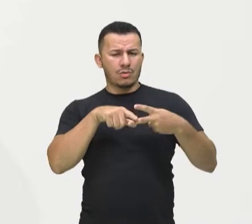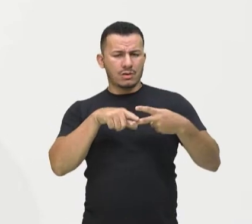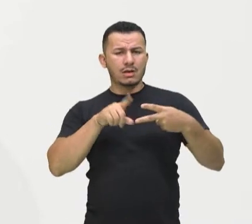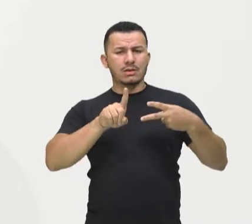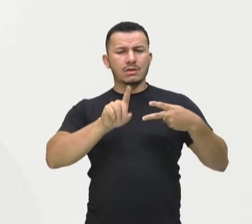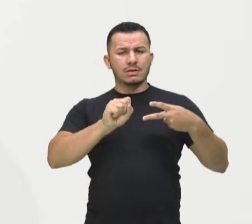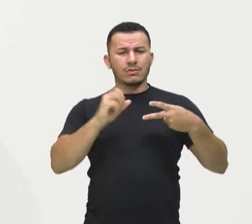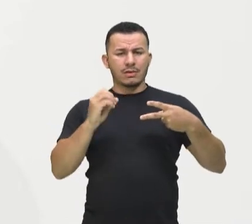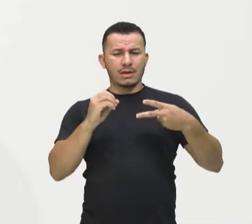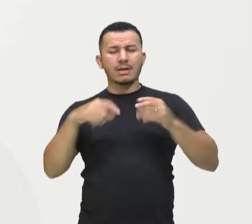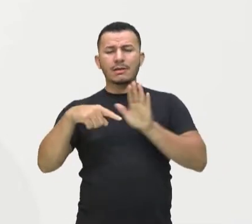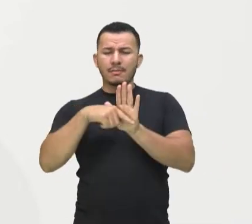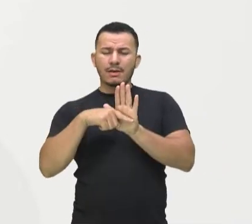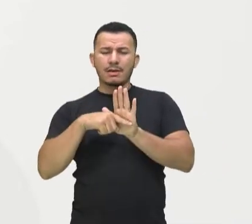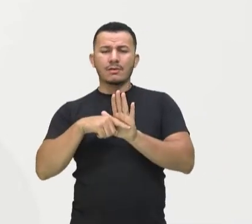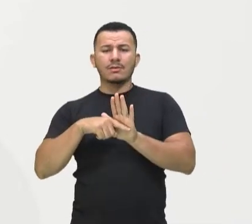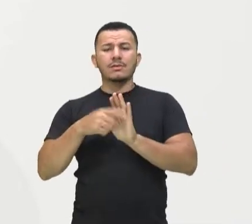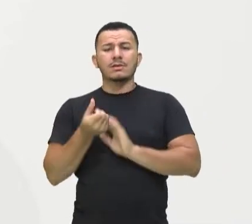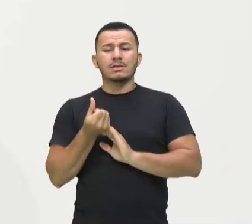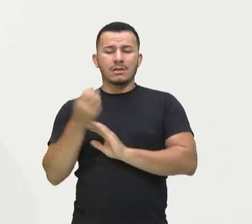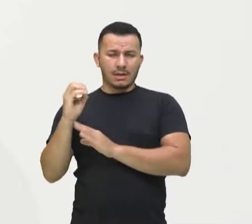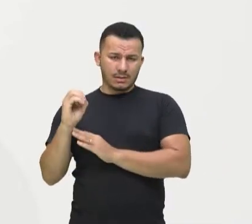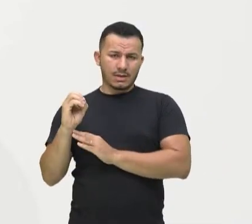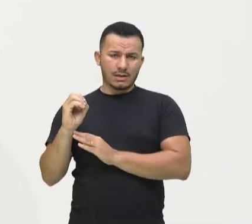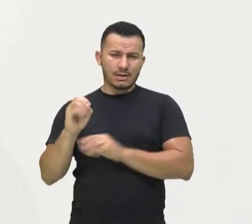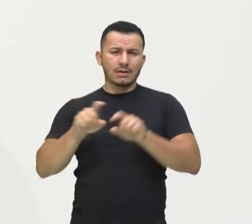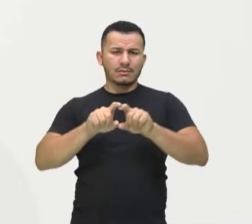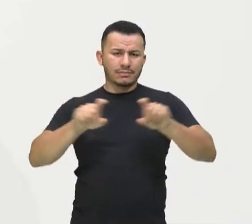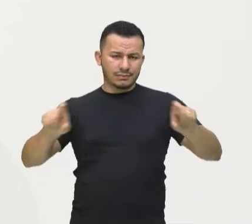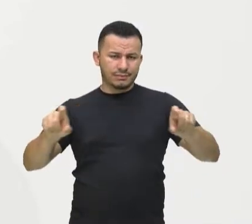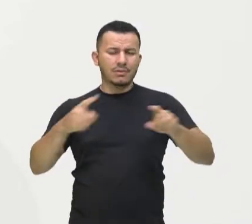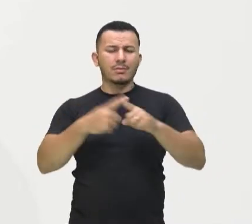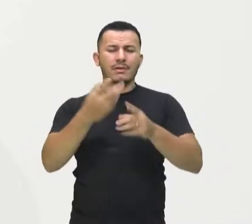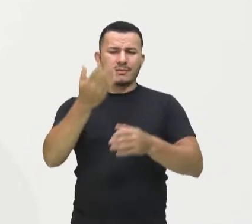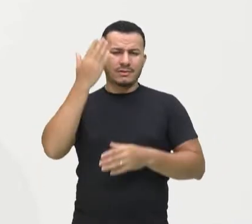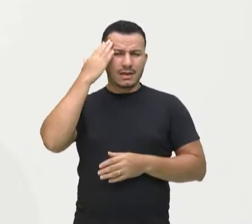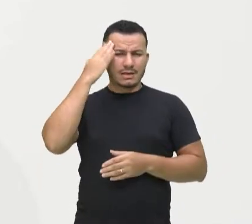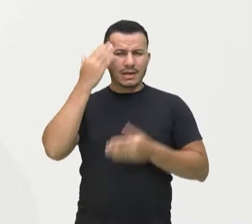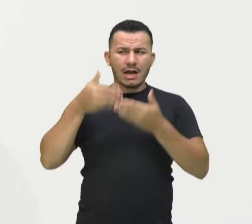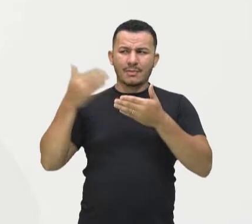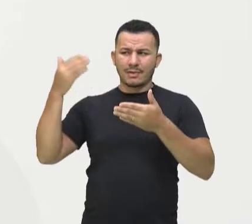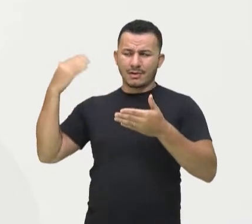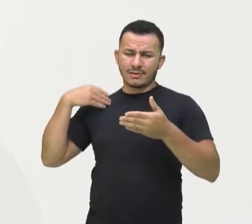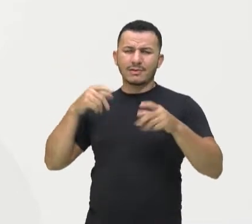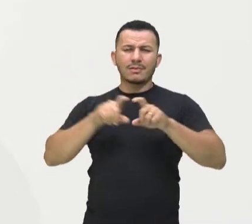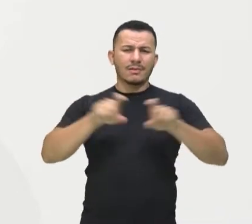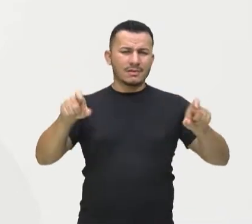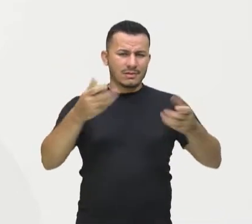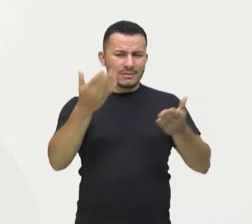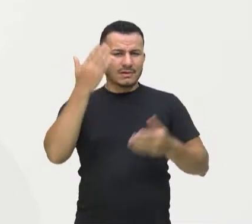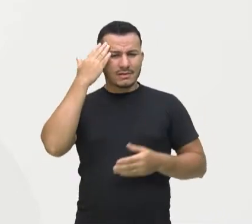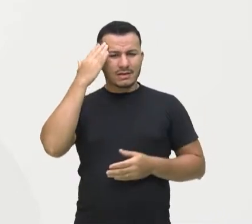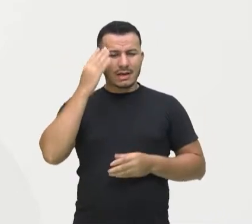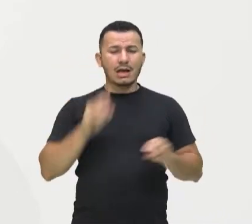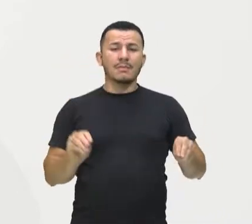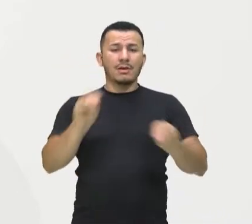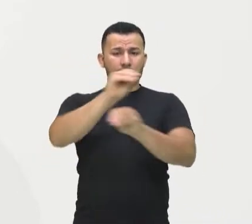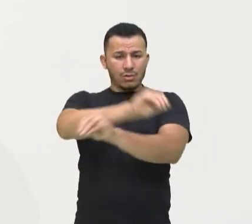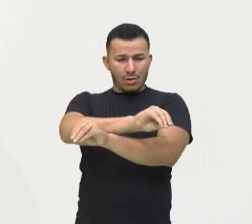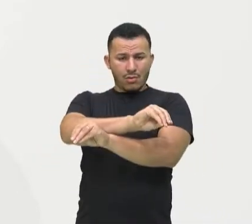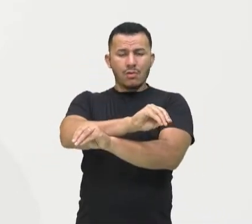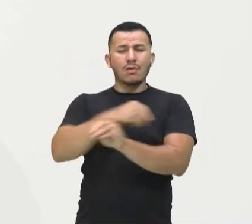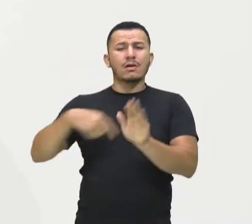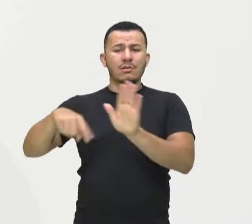menos 60, resolvendo a equação, tá legal? Que a gente já sabe aí, vocês já tiveram aula de resolução de equação, passa o 60 para o outro lado com o